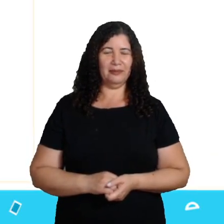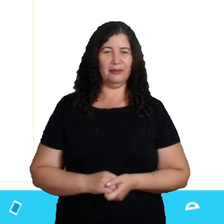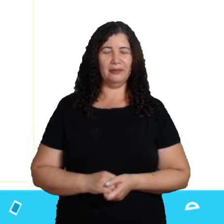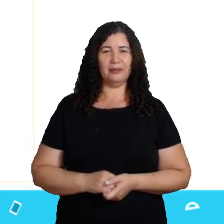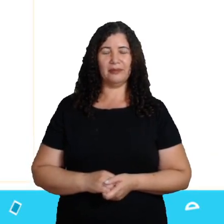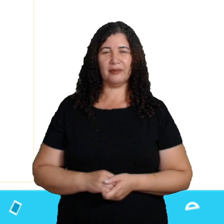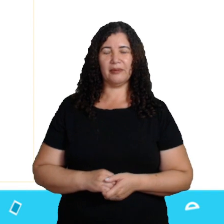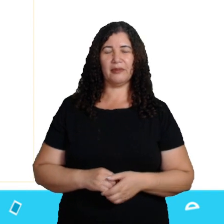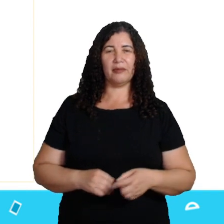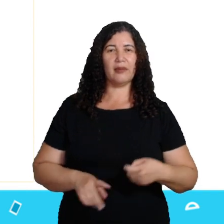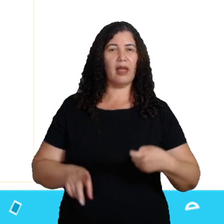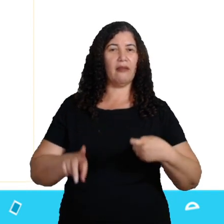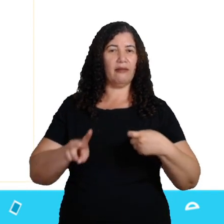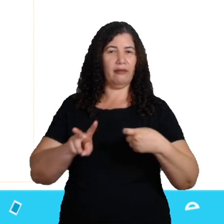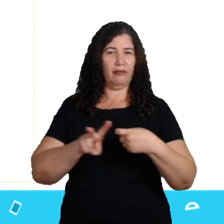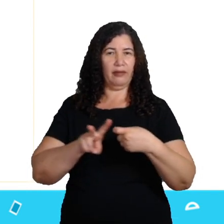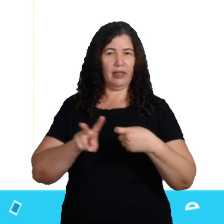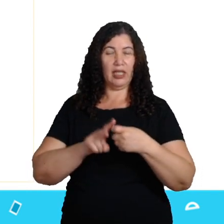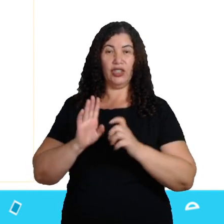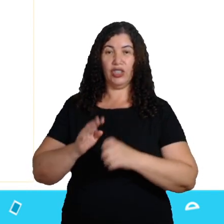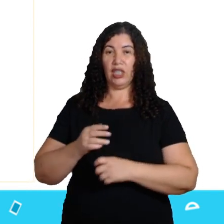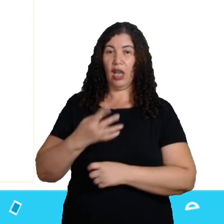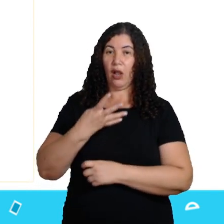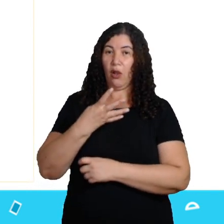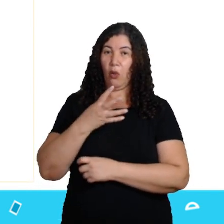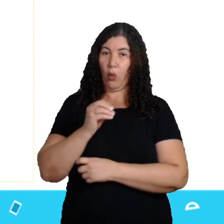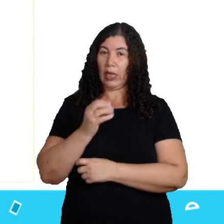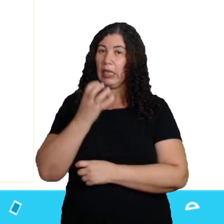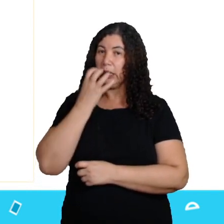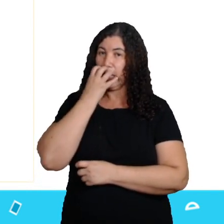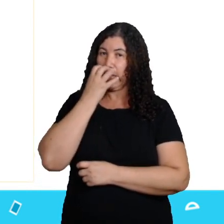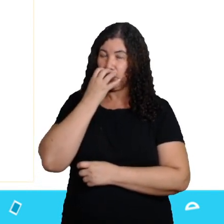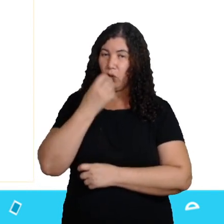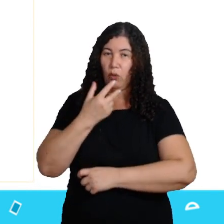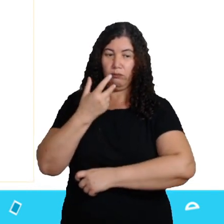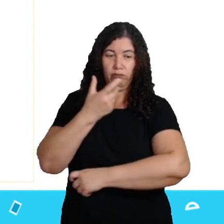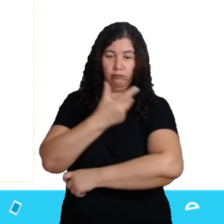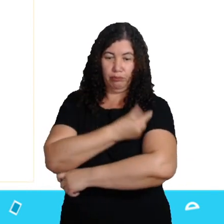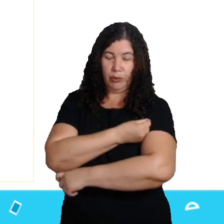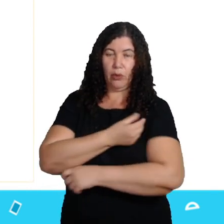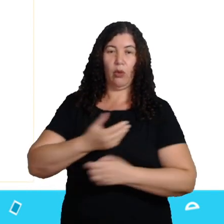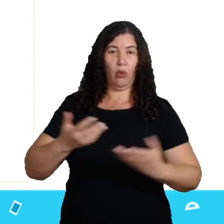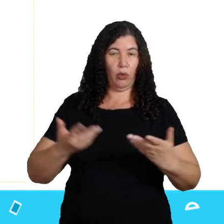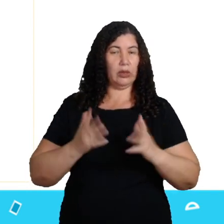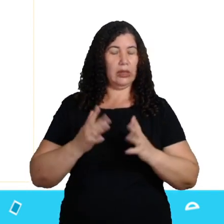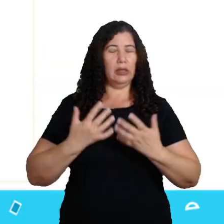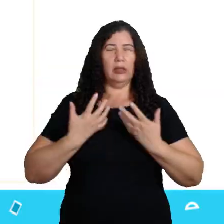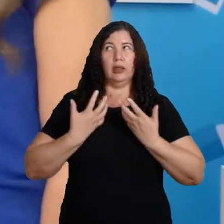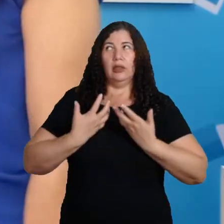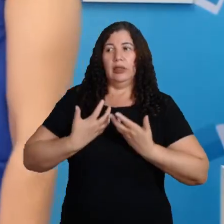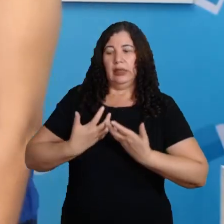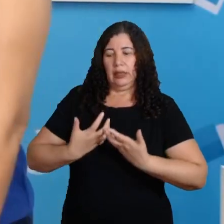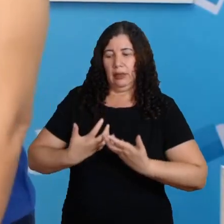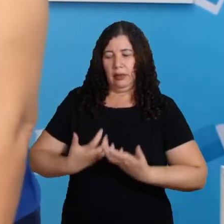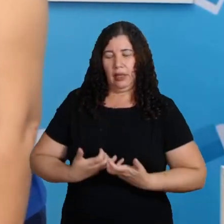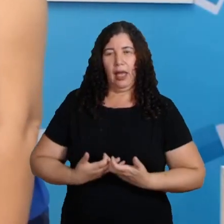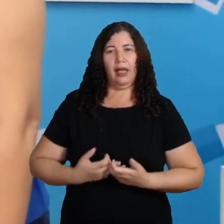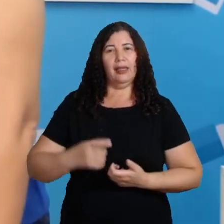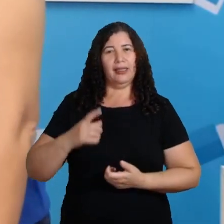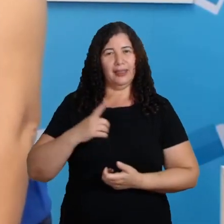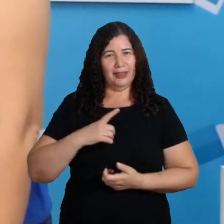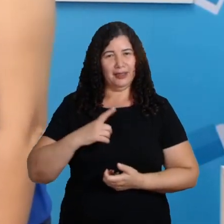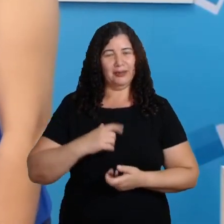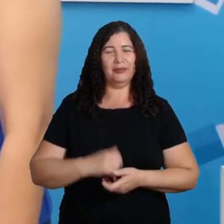já vacinou 40 cães hoje. Ela está cansada.